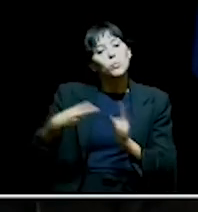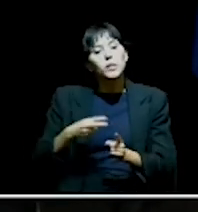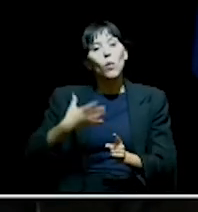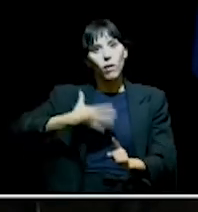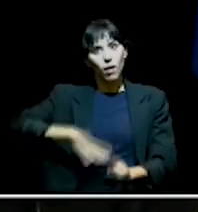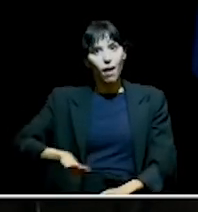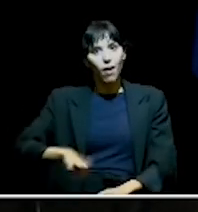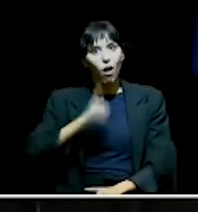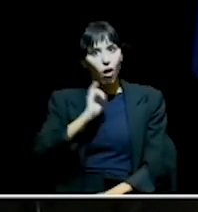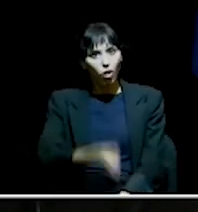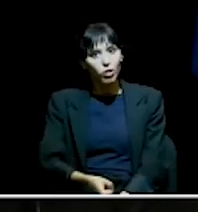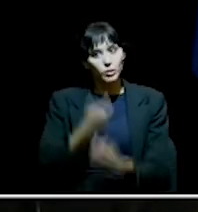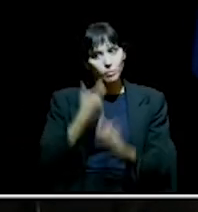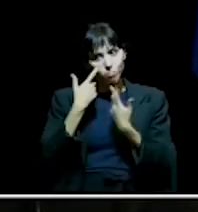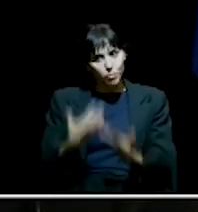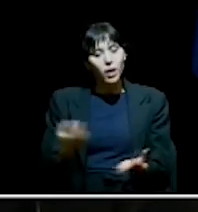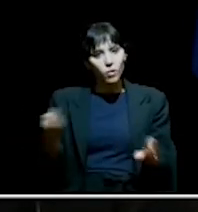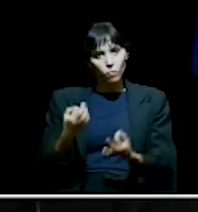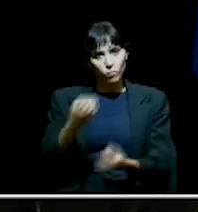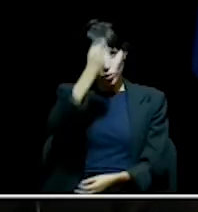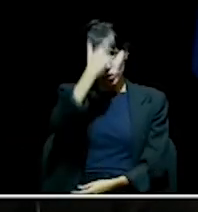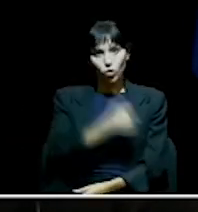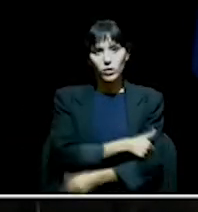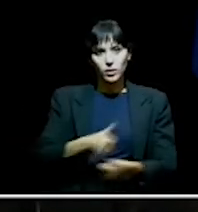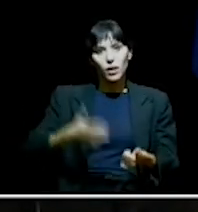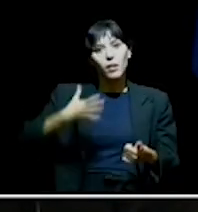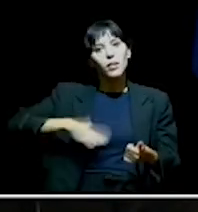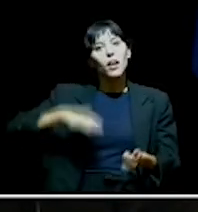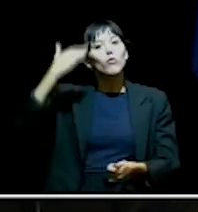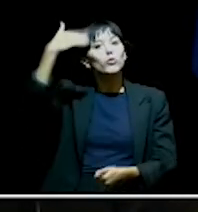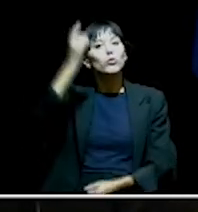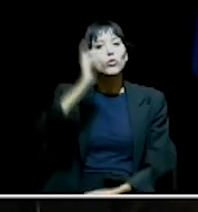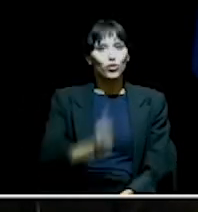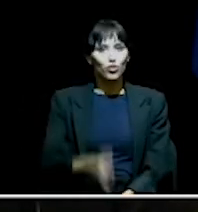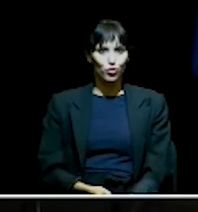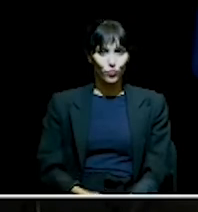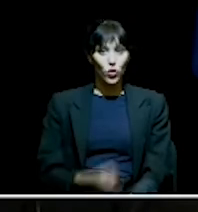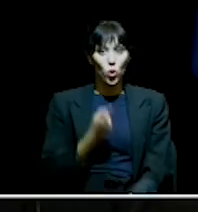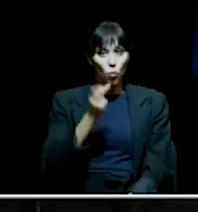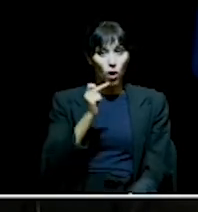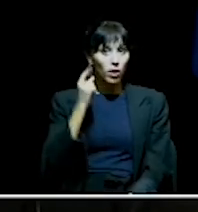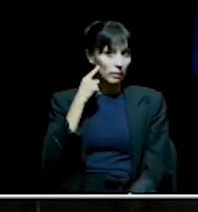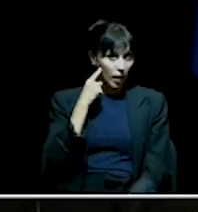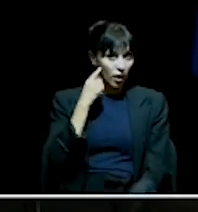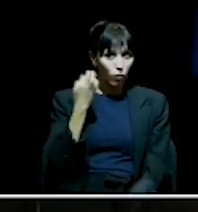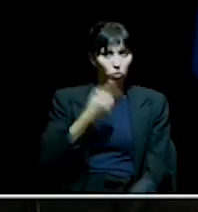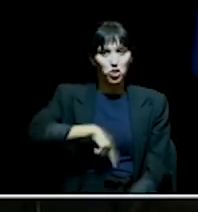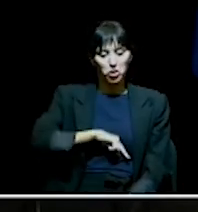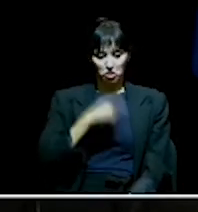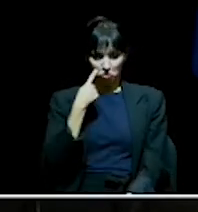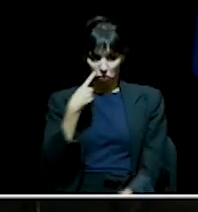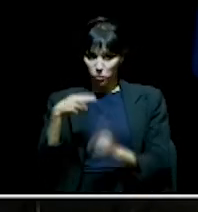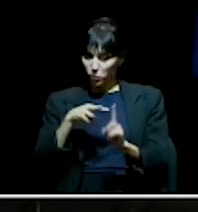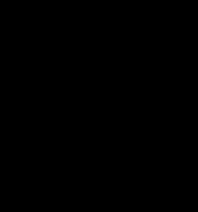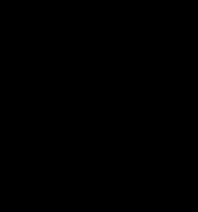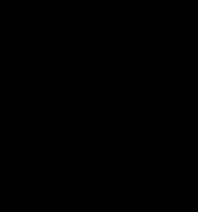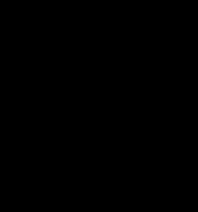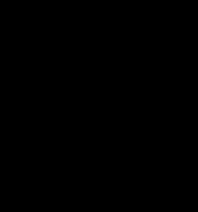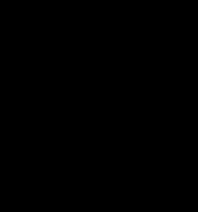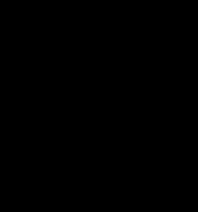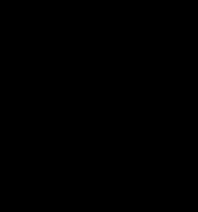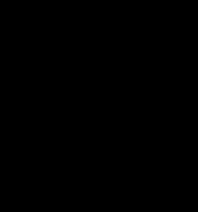a ambição, para revelar a história da cidade que se quer construir para o futuro. E após um ano, nós não conhecemos ainda esta visão.